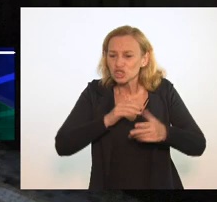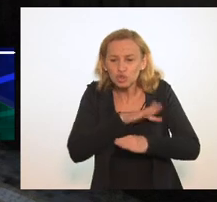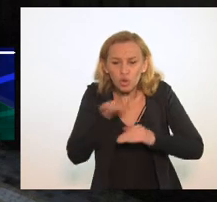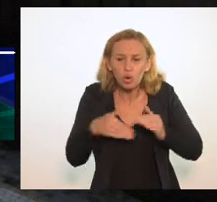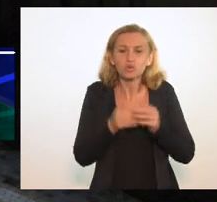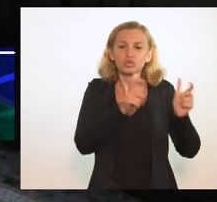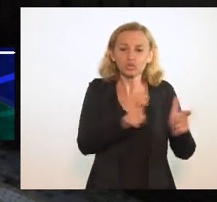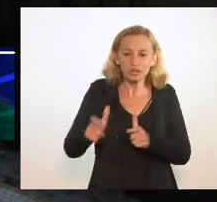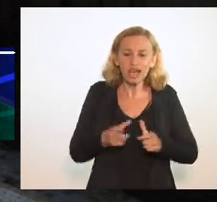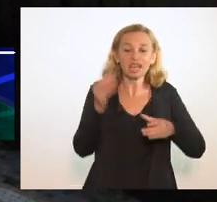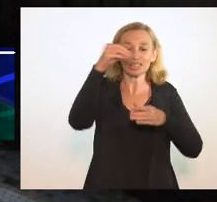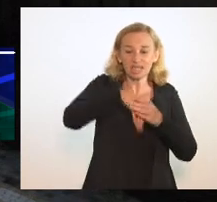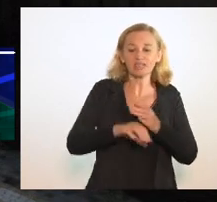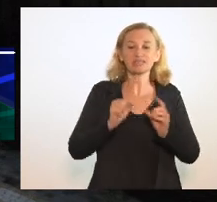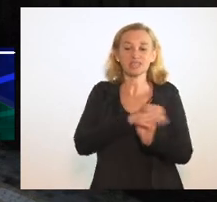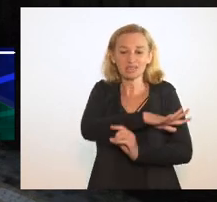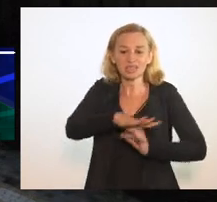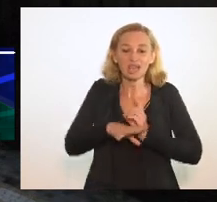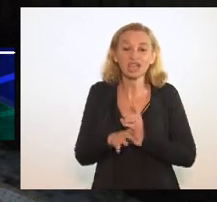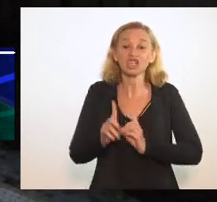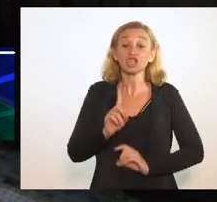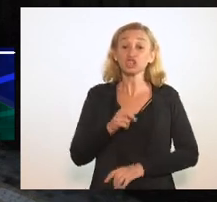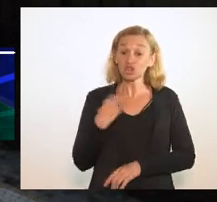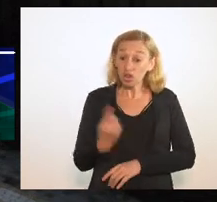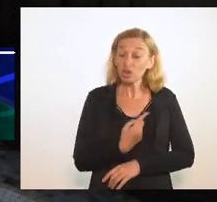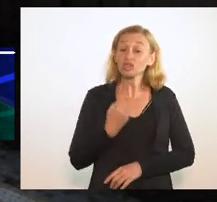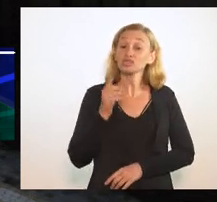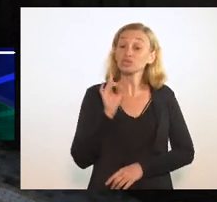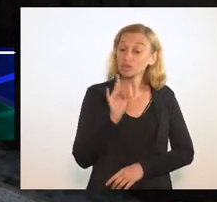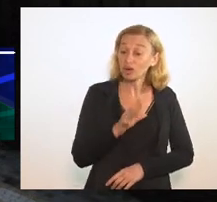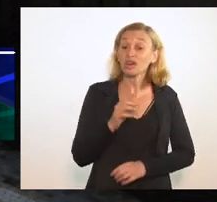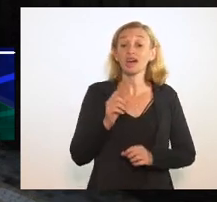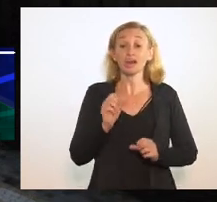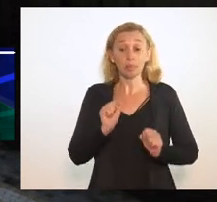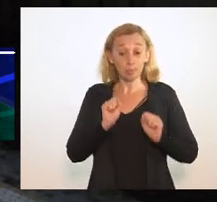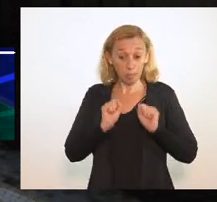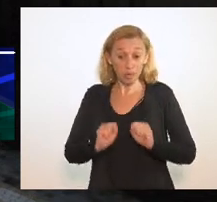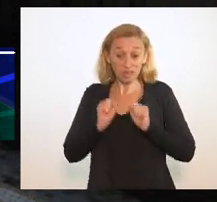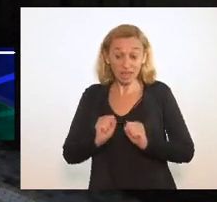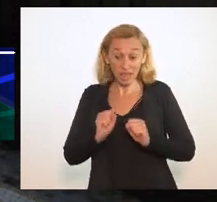lugares na sociedade, porque nós não só devemos e podemos, como